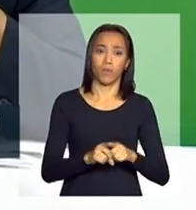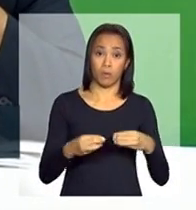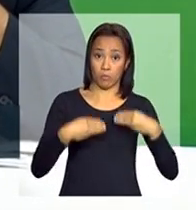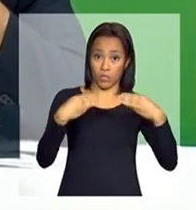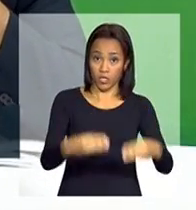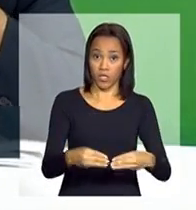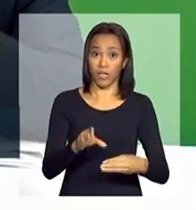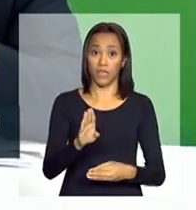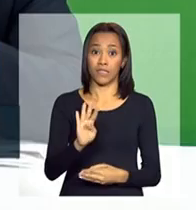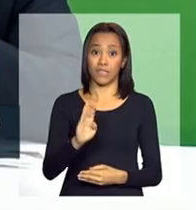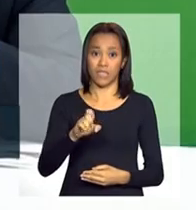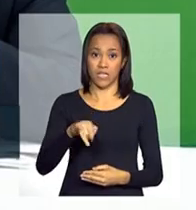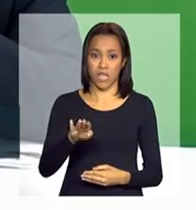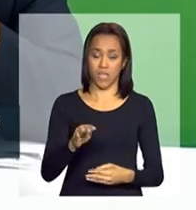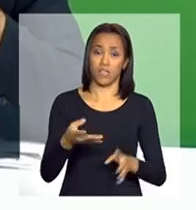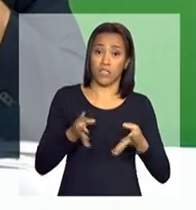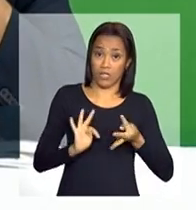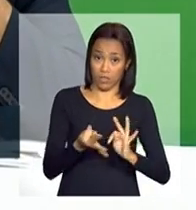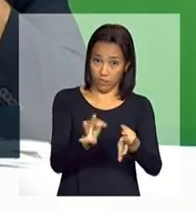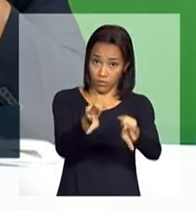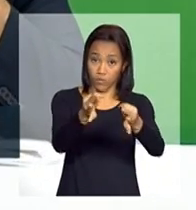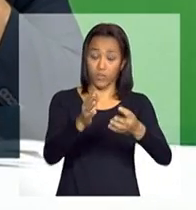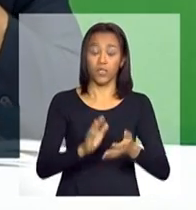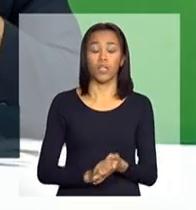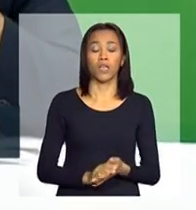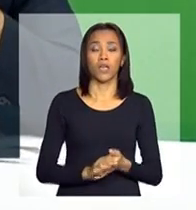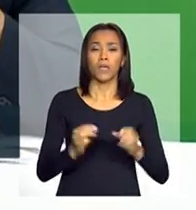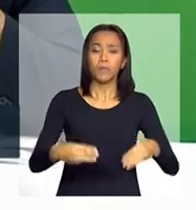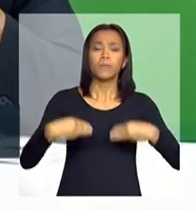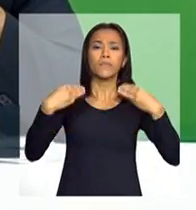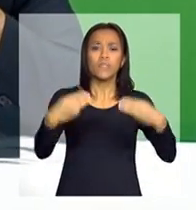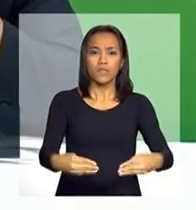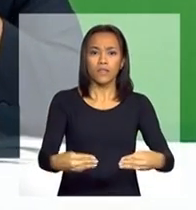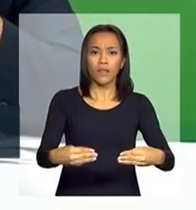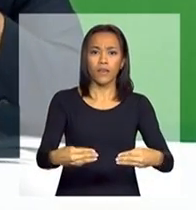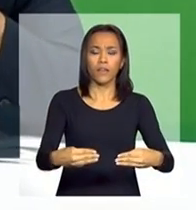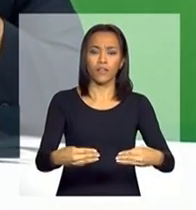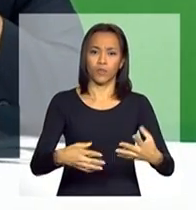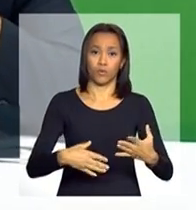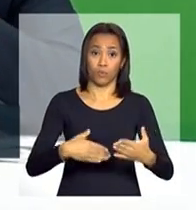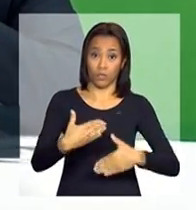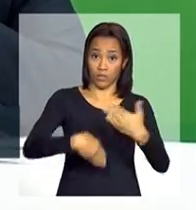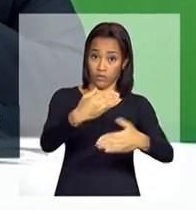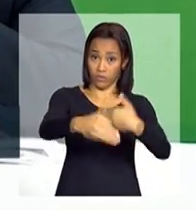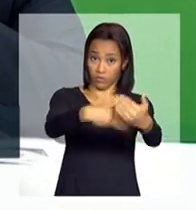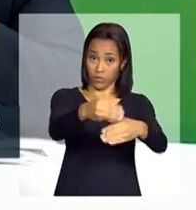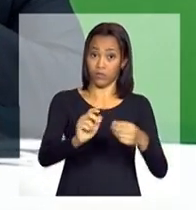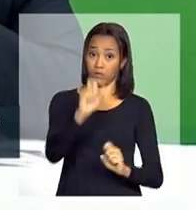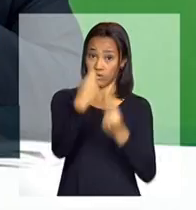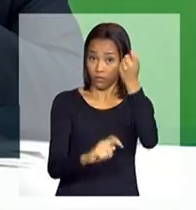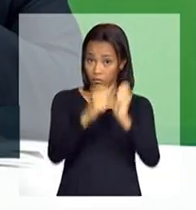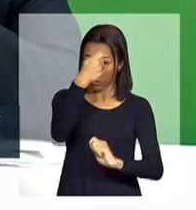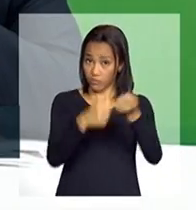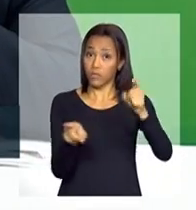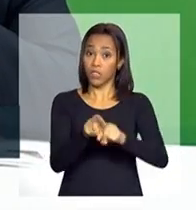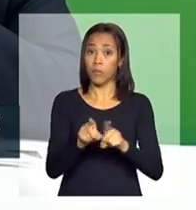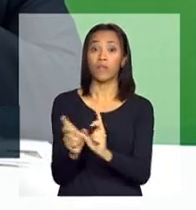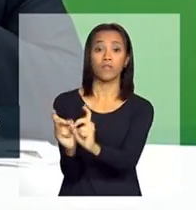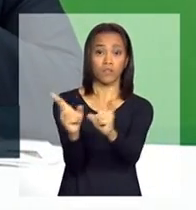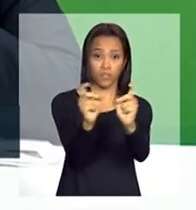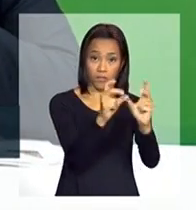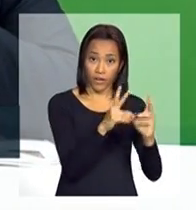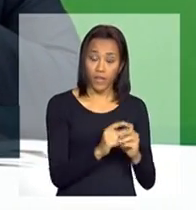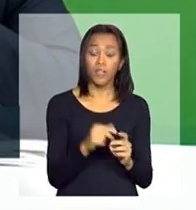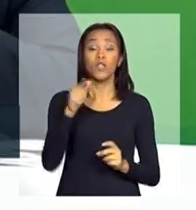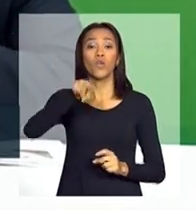e inovação Ministério da Educação Ministério da de desenvolvimento Indústria e Comércio e